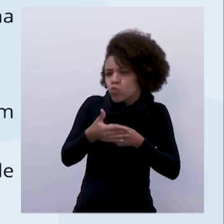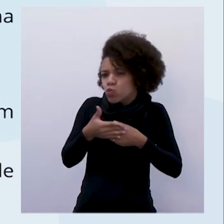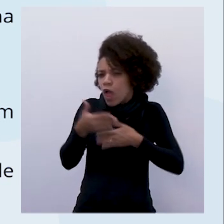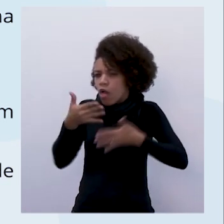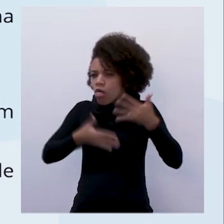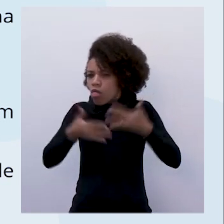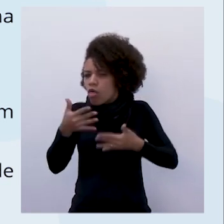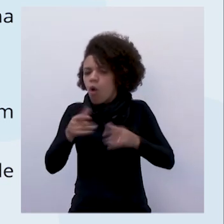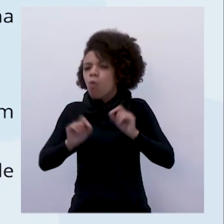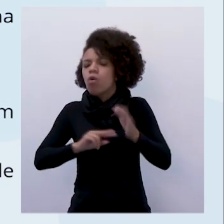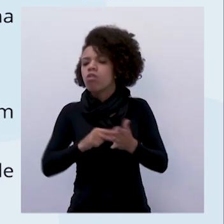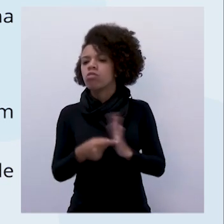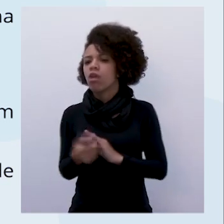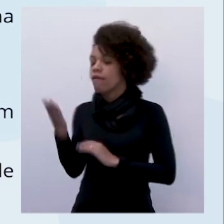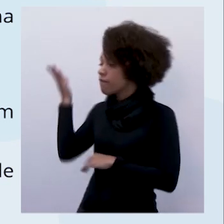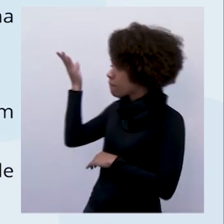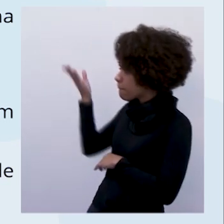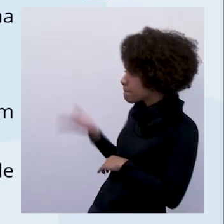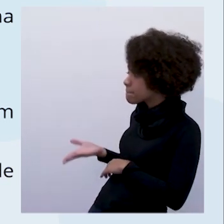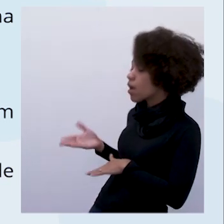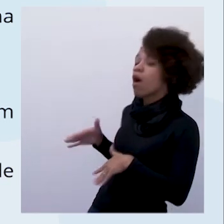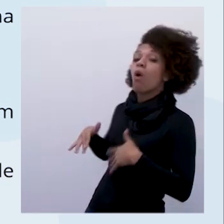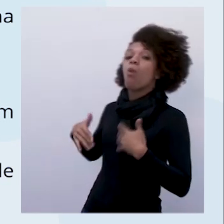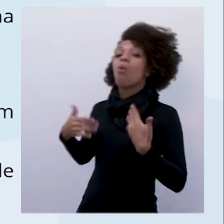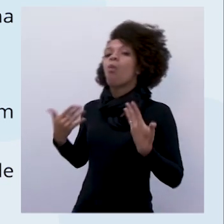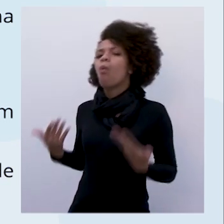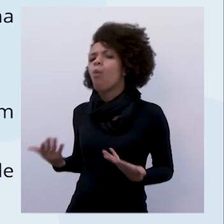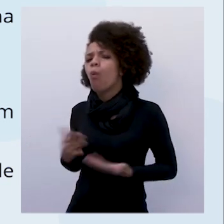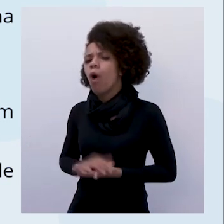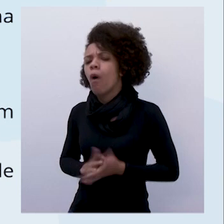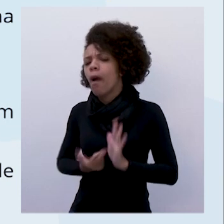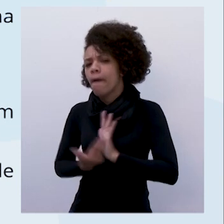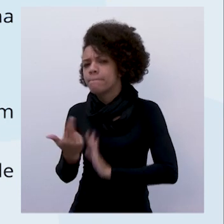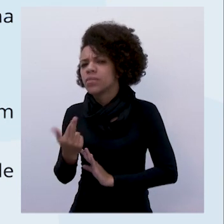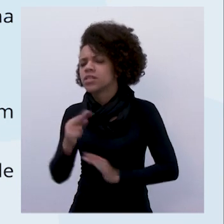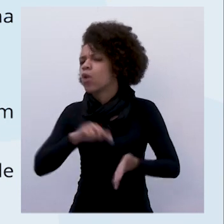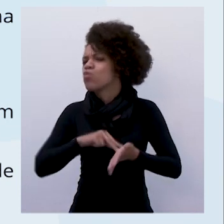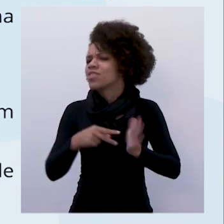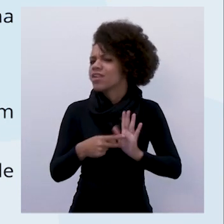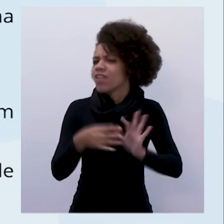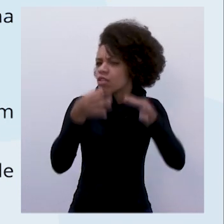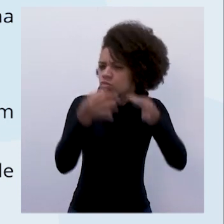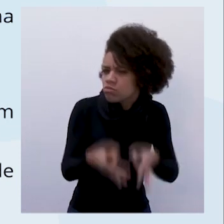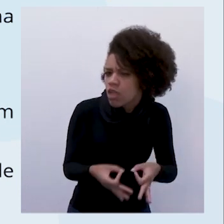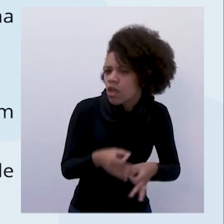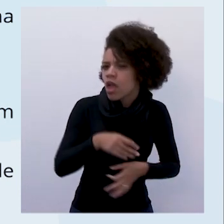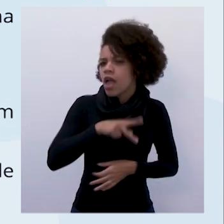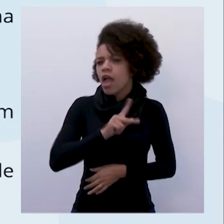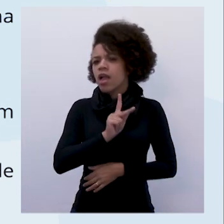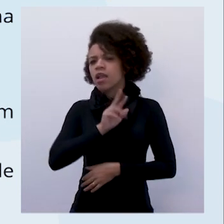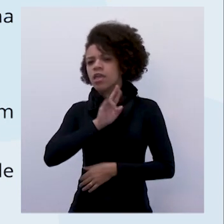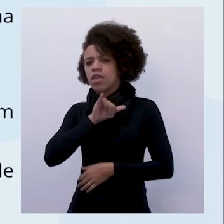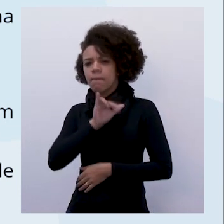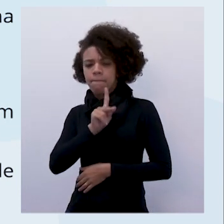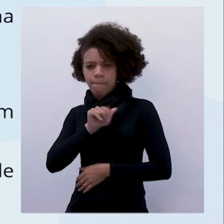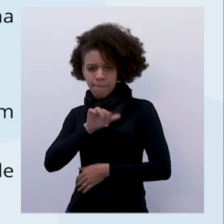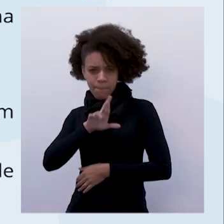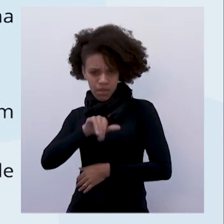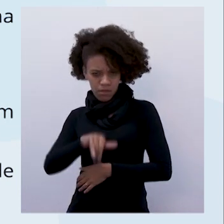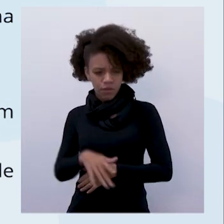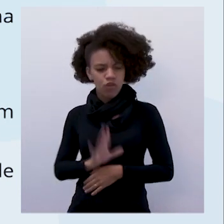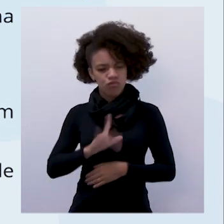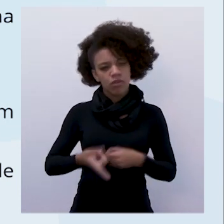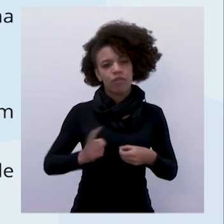em... Qual dessas alternativas representa o que era a cripteia? Em 1 minuto a gente